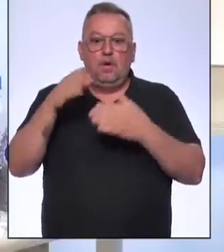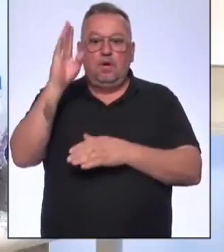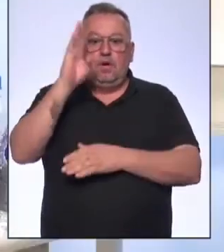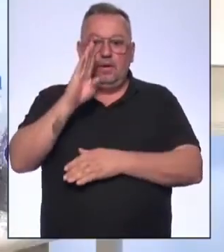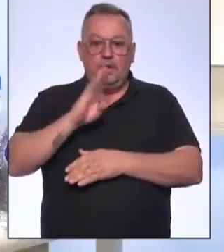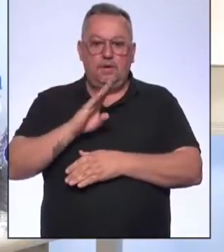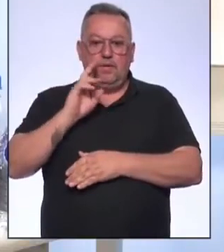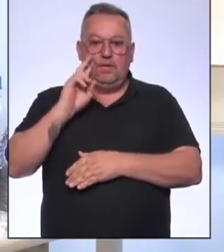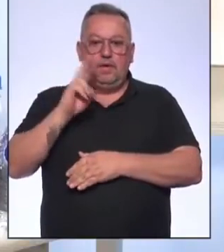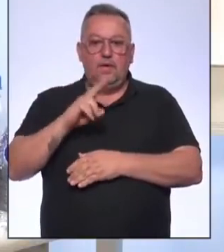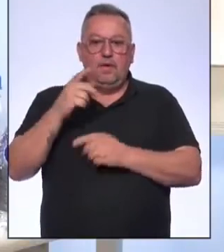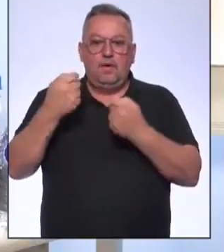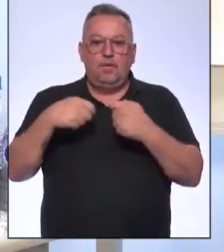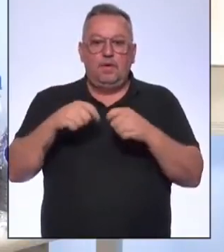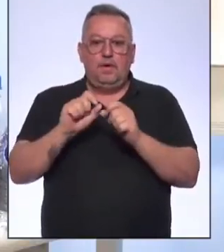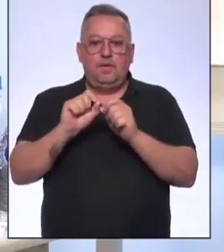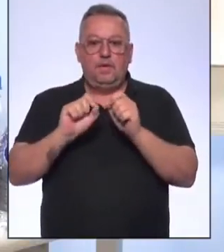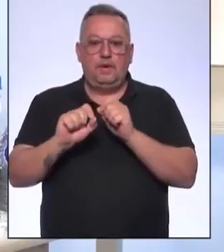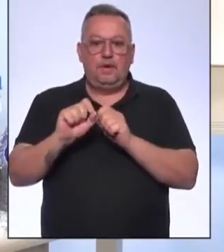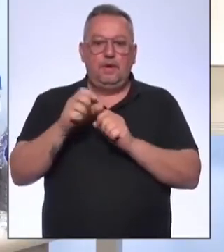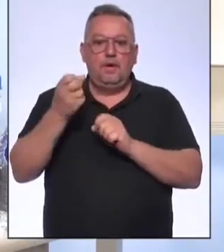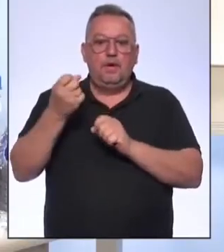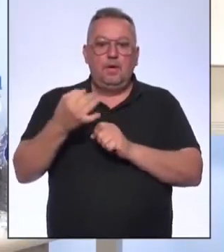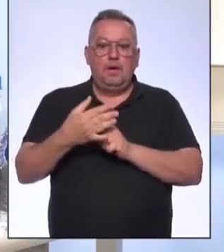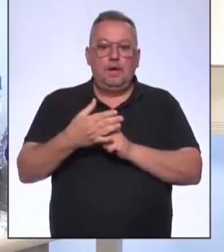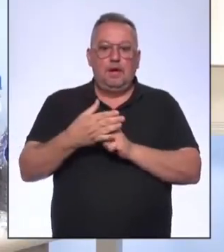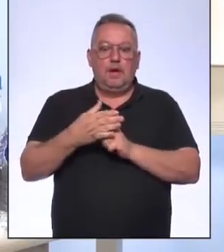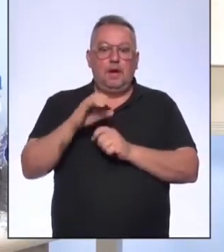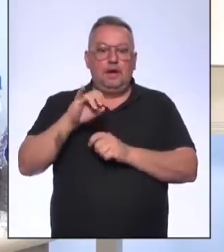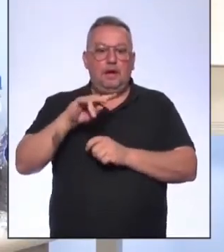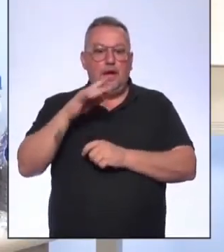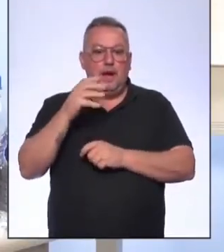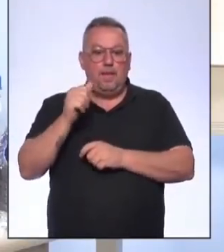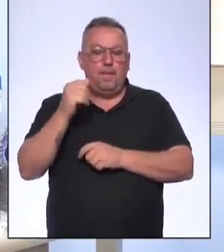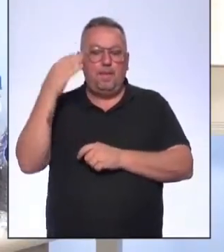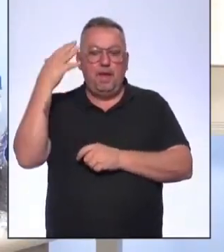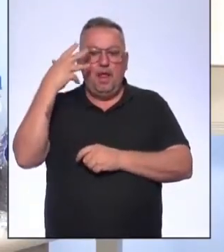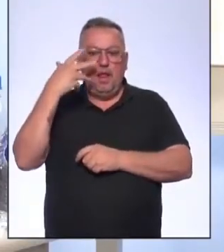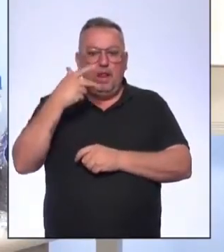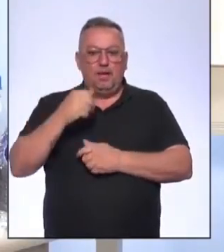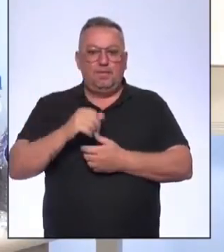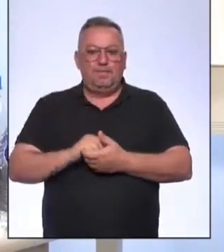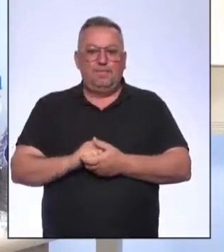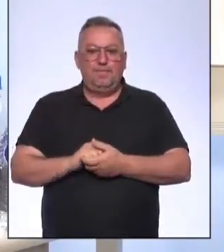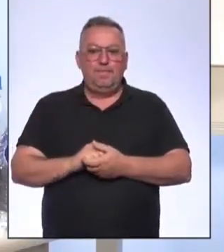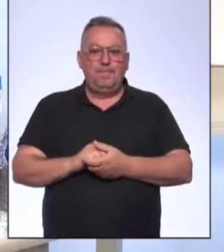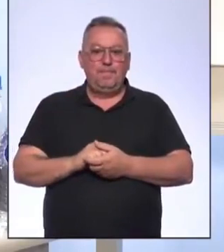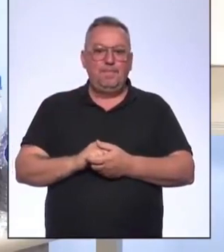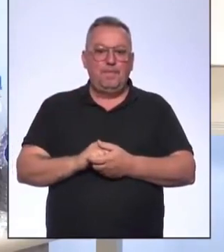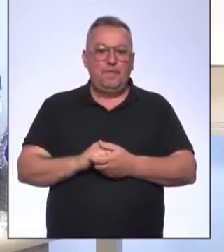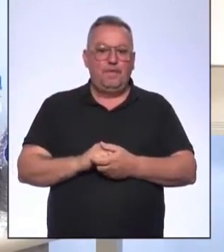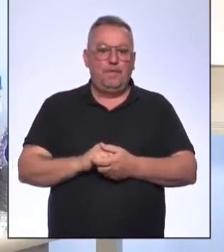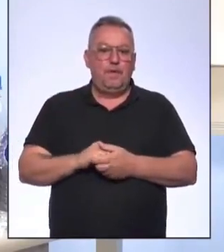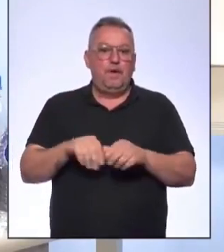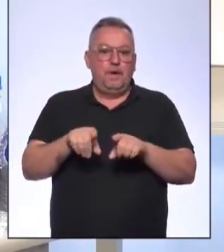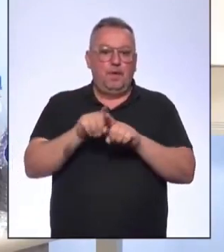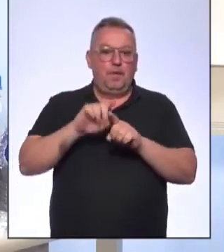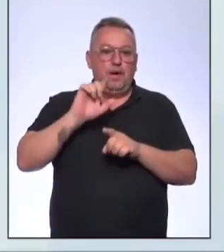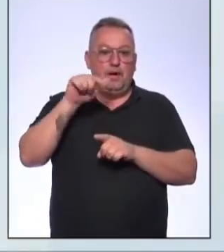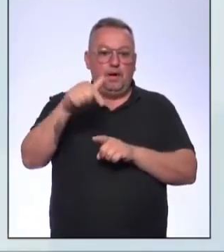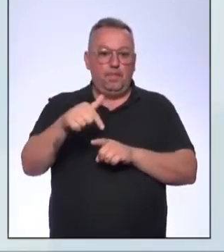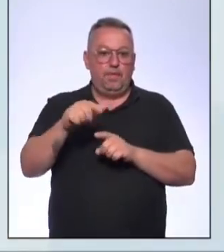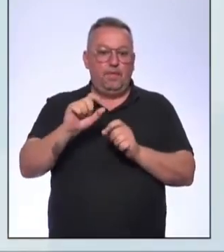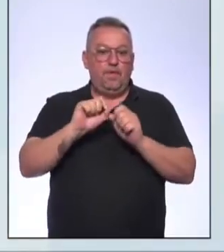você precisa explicar para ele que Ilhabela quer dizer beautiful island, né? Então, já é uma redundância aí. E aí depois a